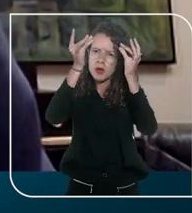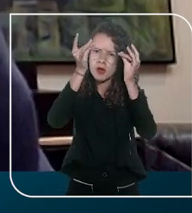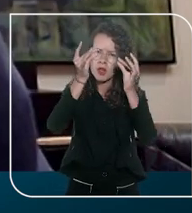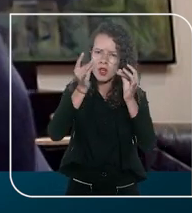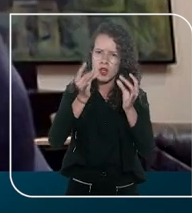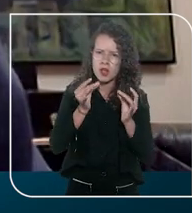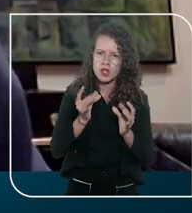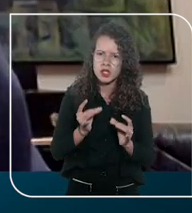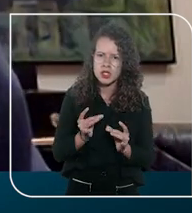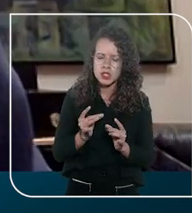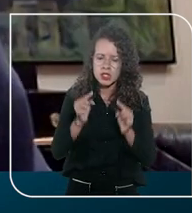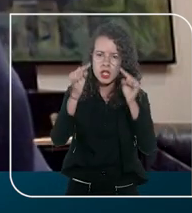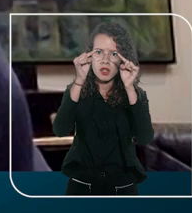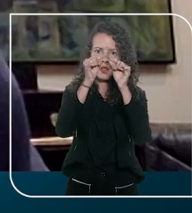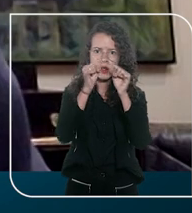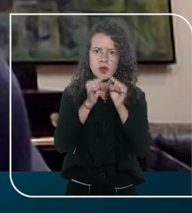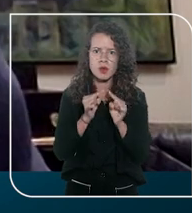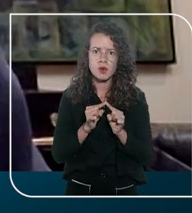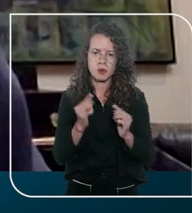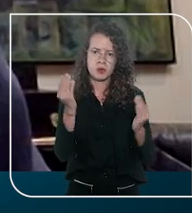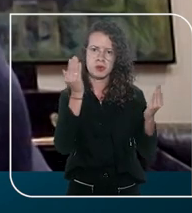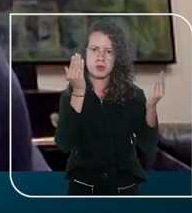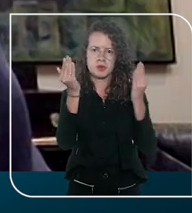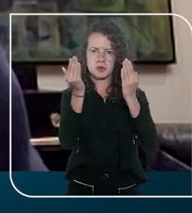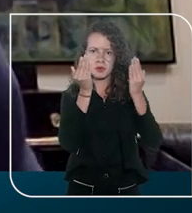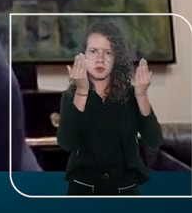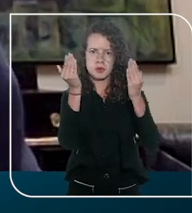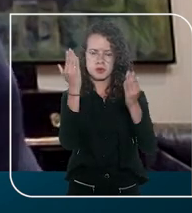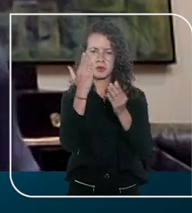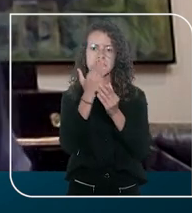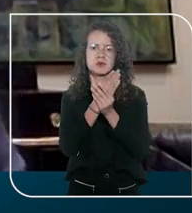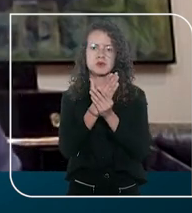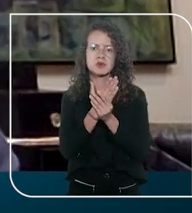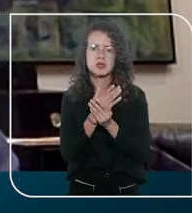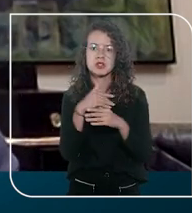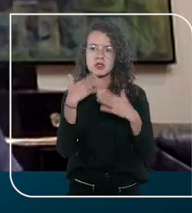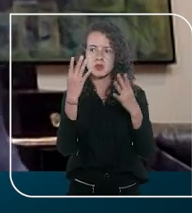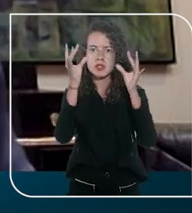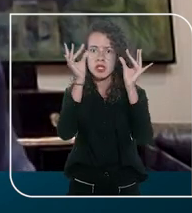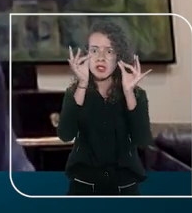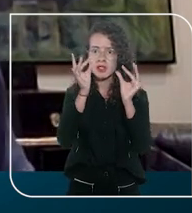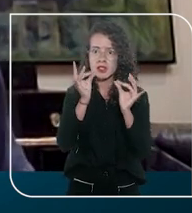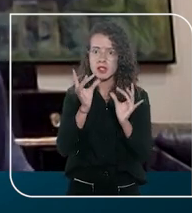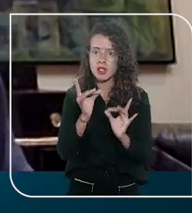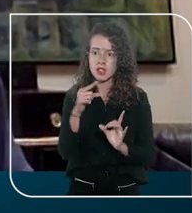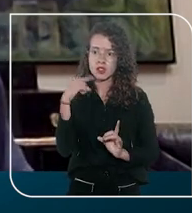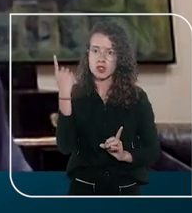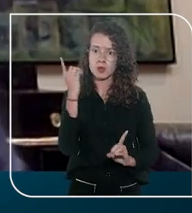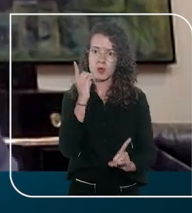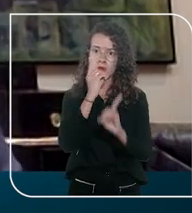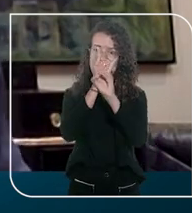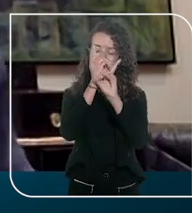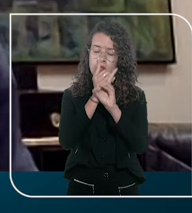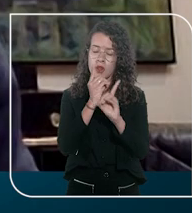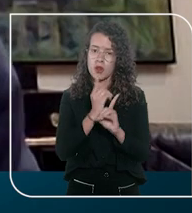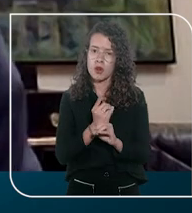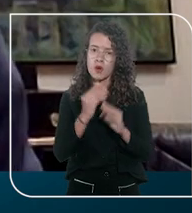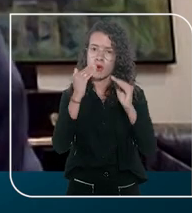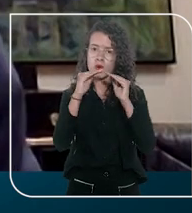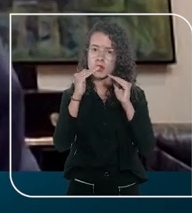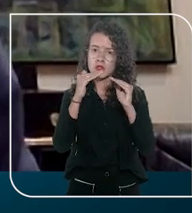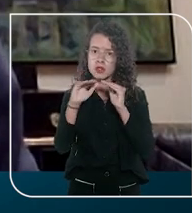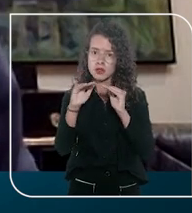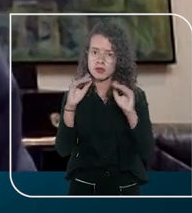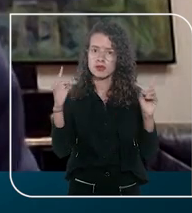ou assemelham os casos confrontados. Vejam, circunstâncias que identificam ou assemelham os